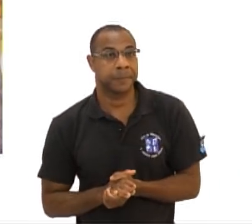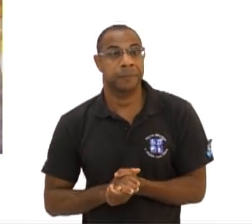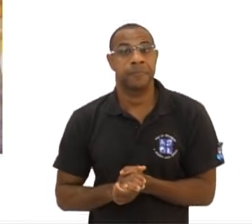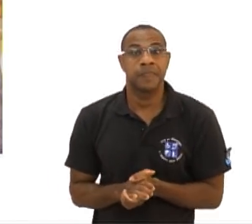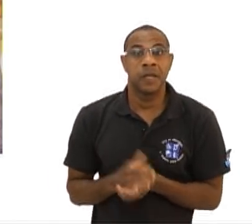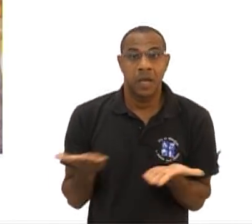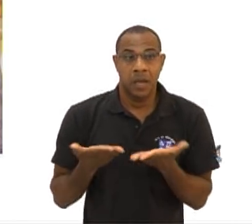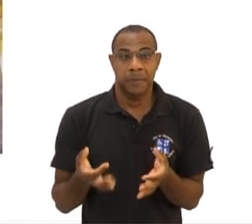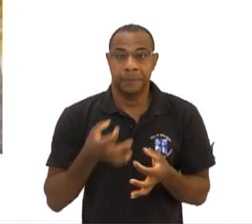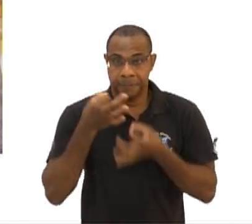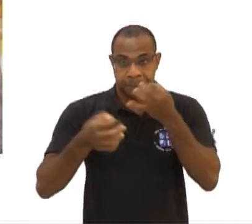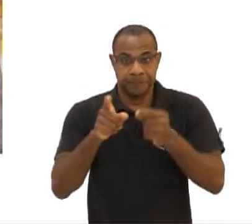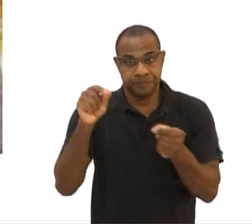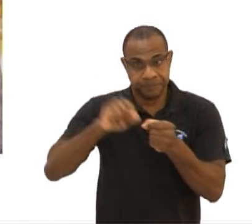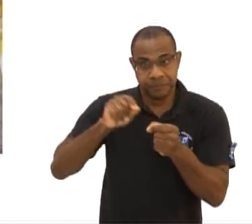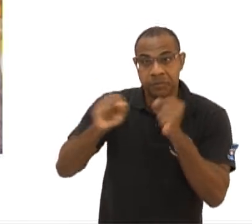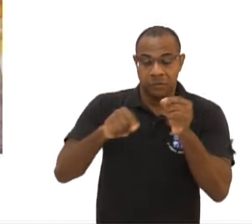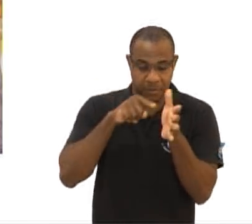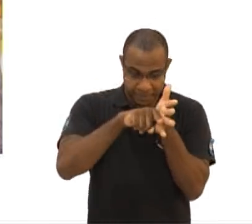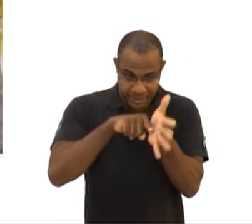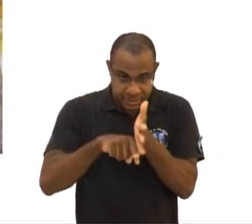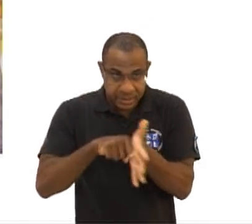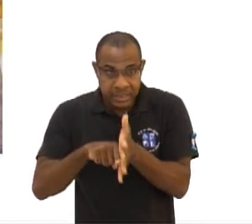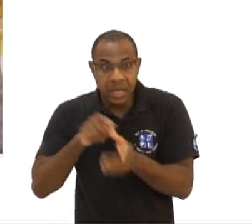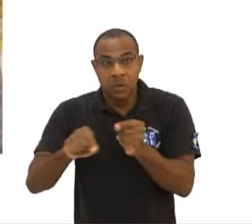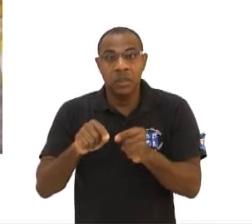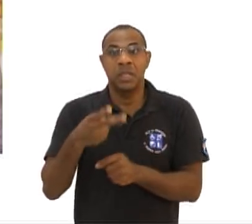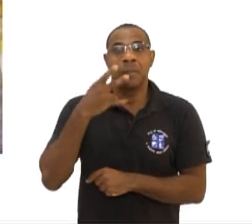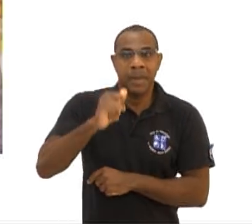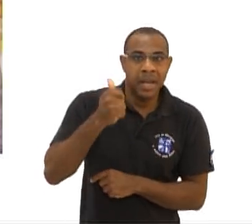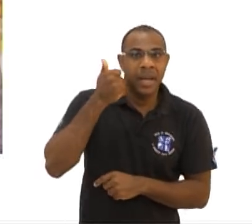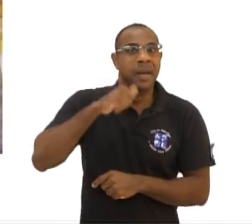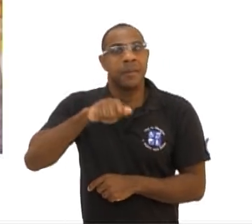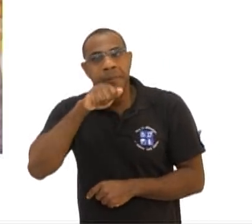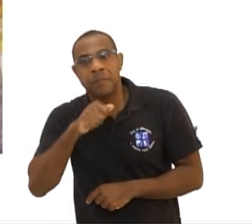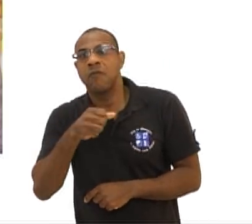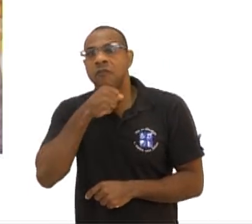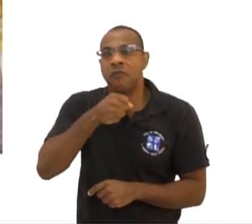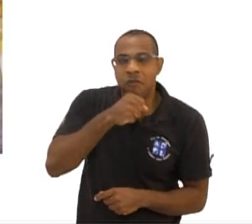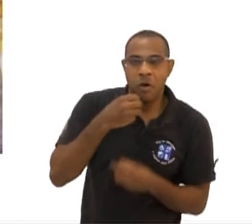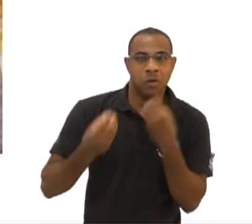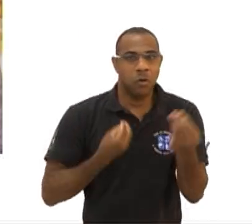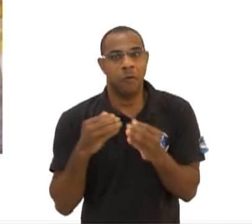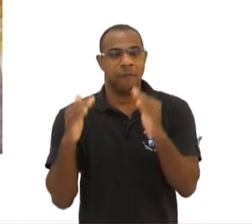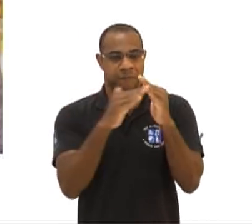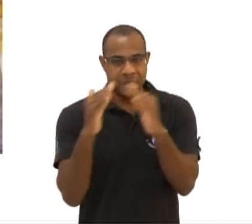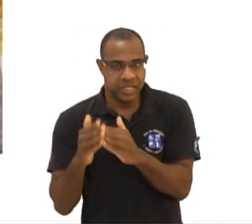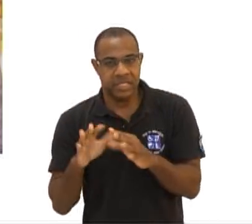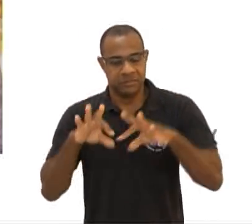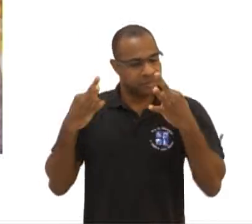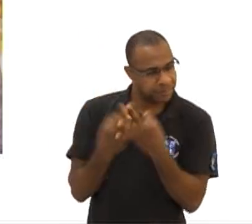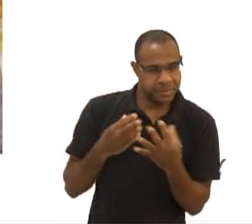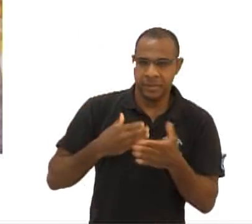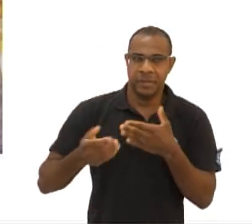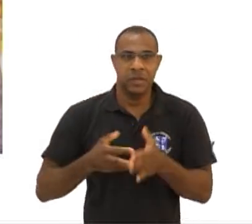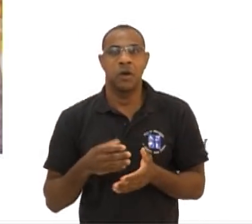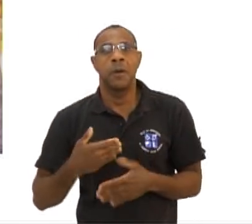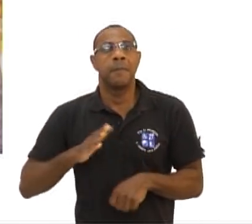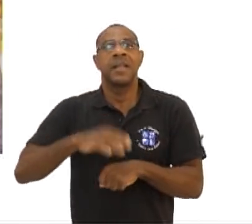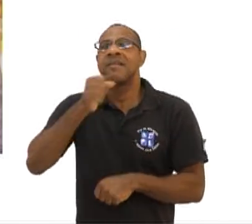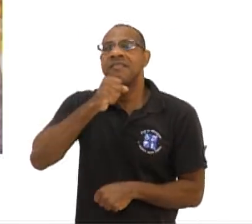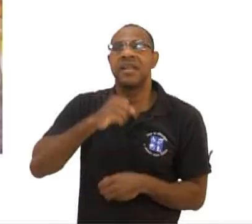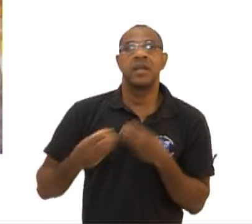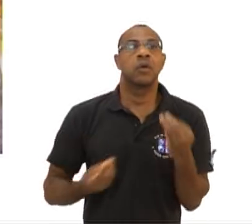quero sugerir que vocês façam uma pesquisa com seus pais, com seus avós, vizinhos, parentes, com os mais velhos,